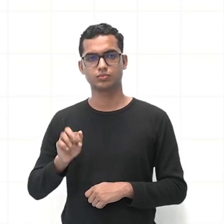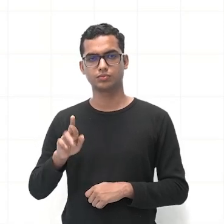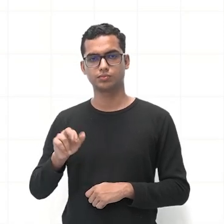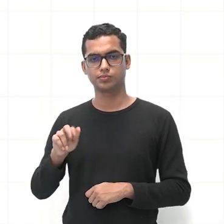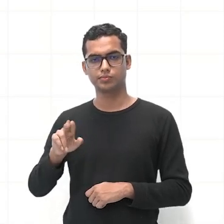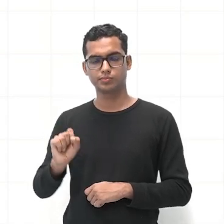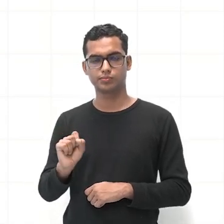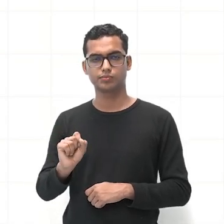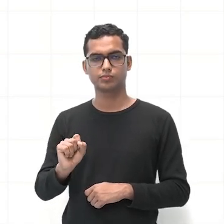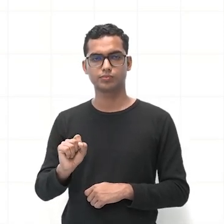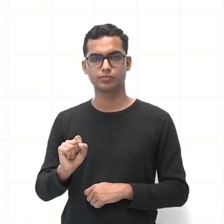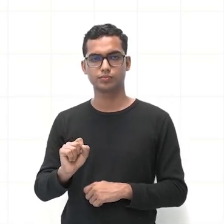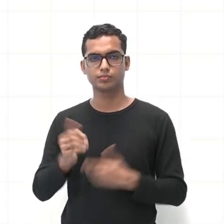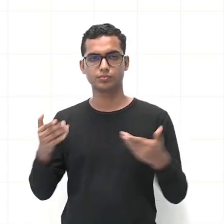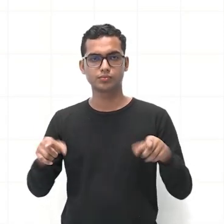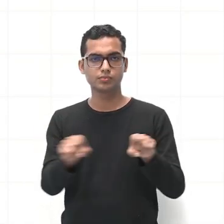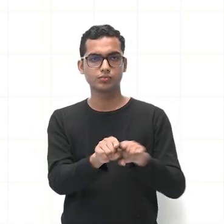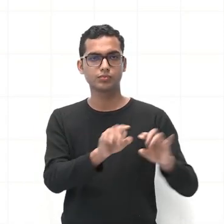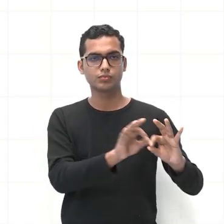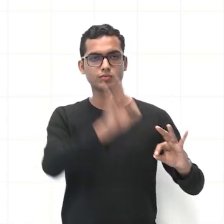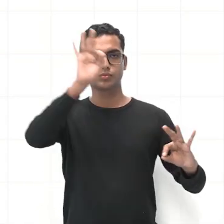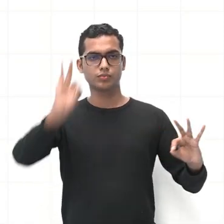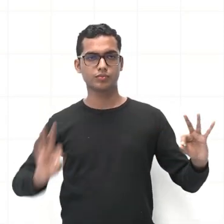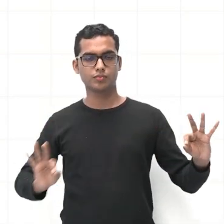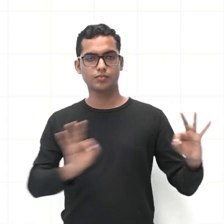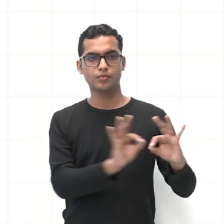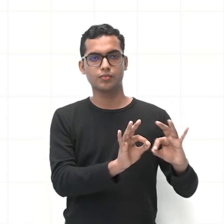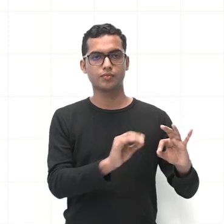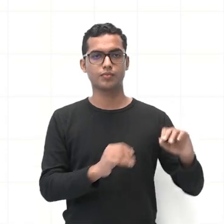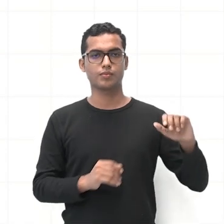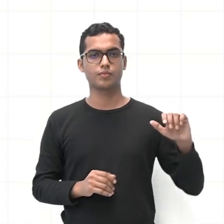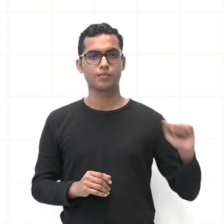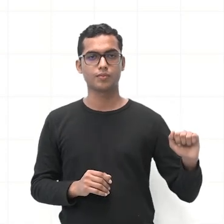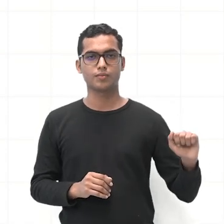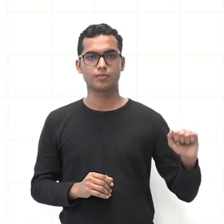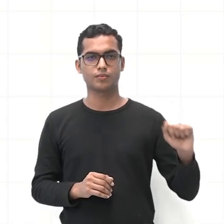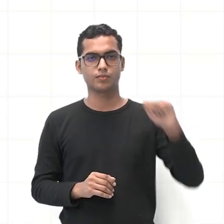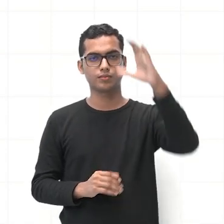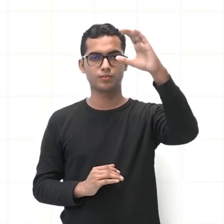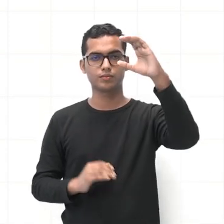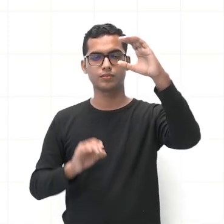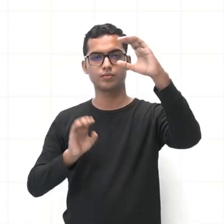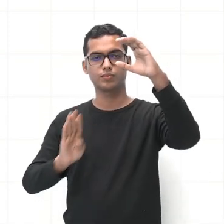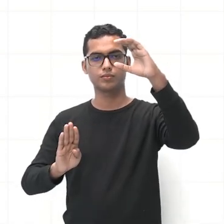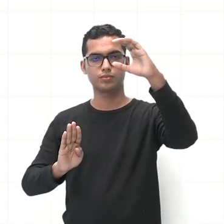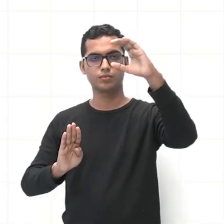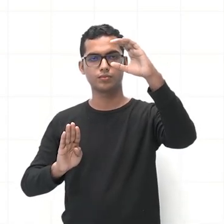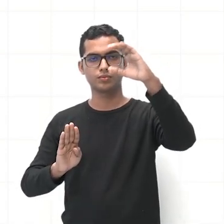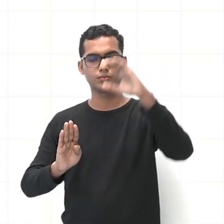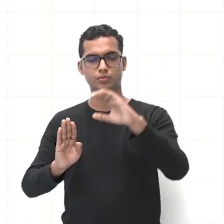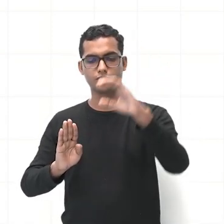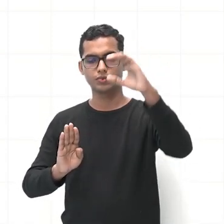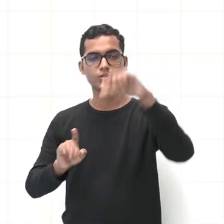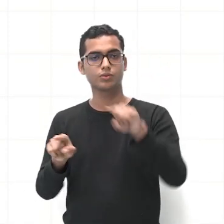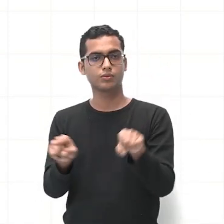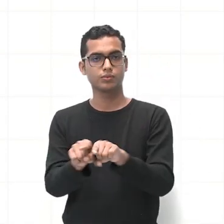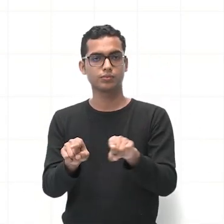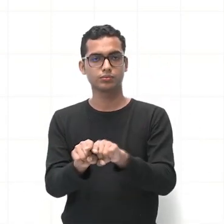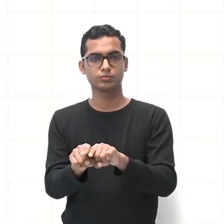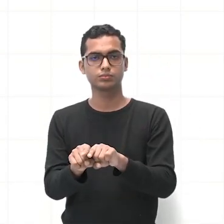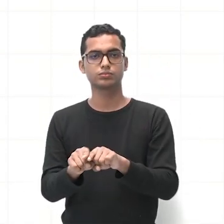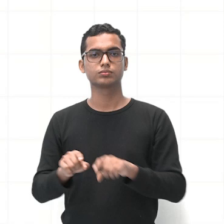segmento AB igual a 4, segmento BC também igual a 4. E todos os seus ângulos